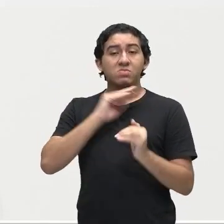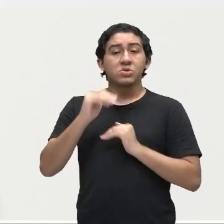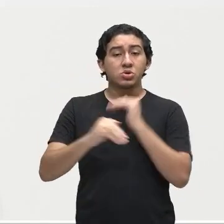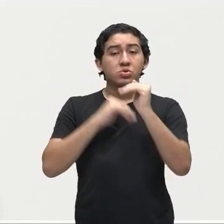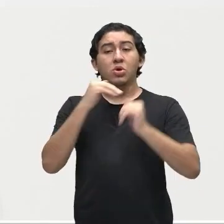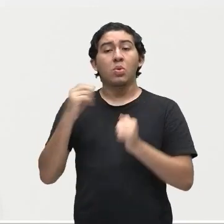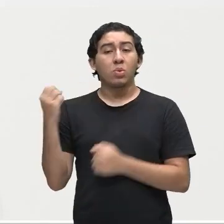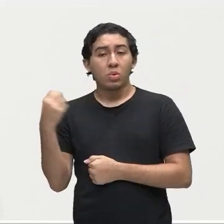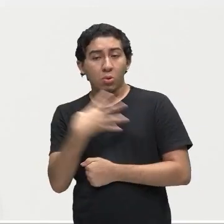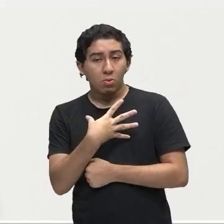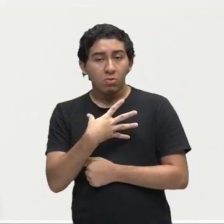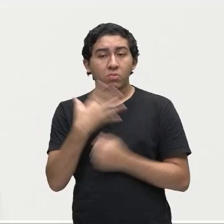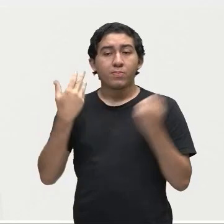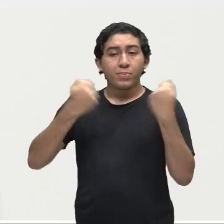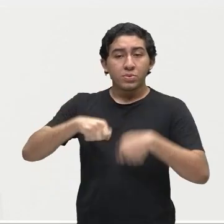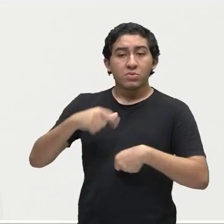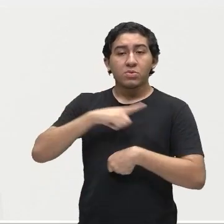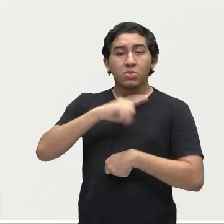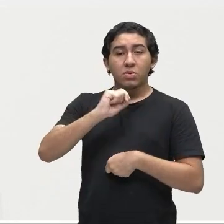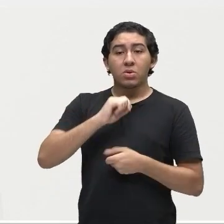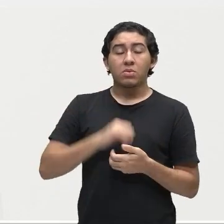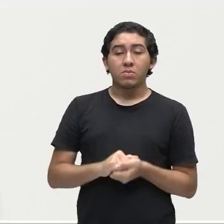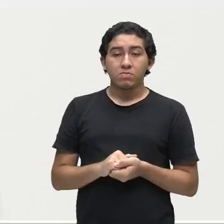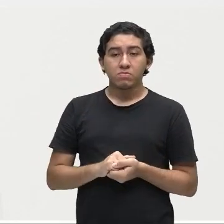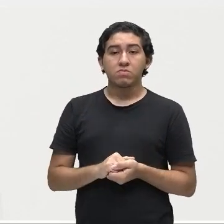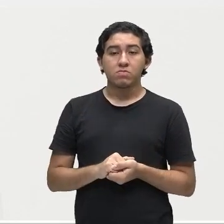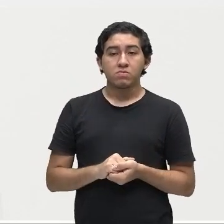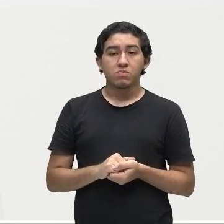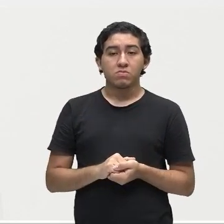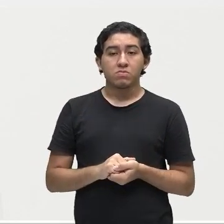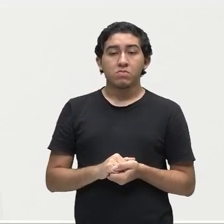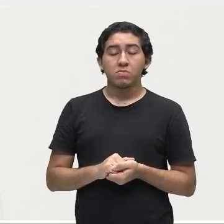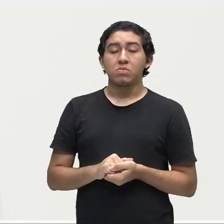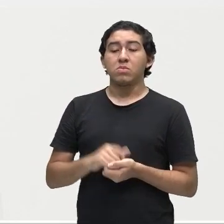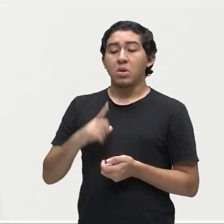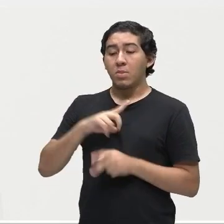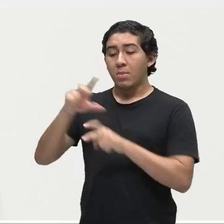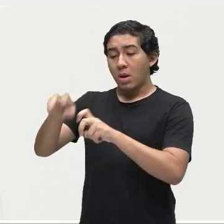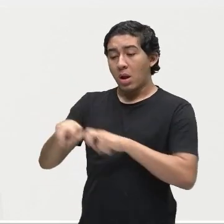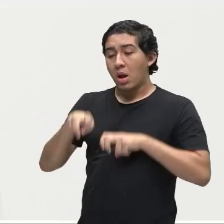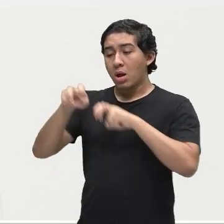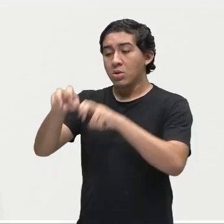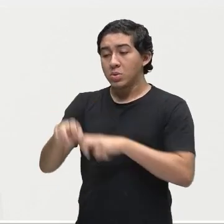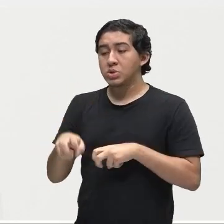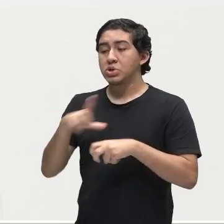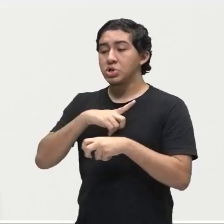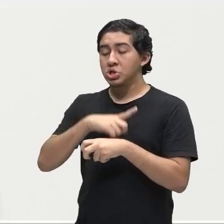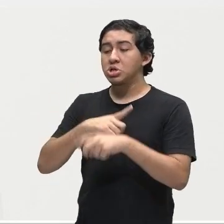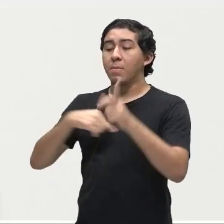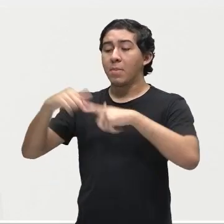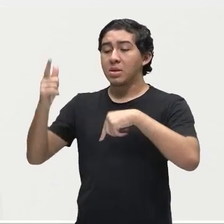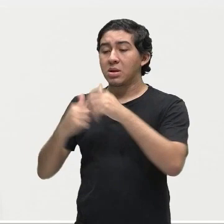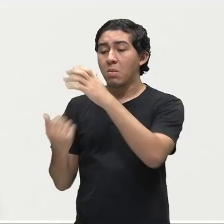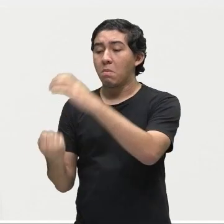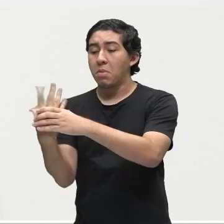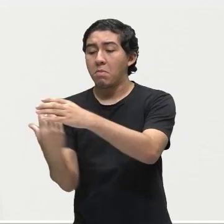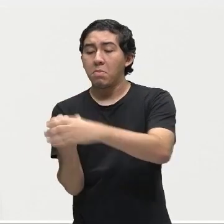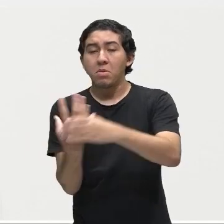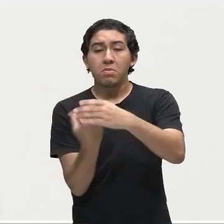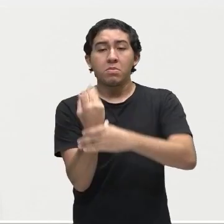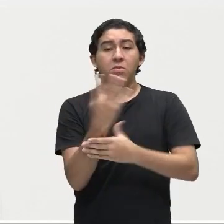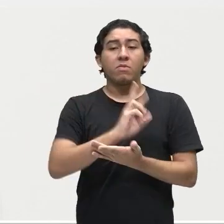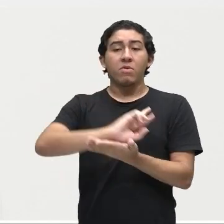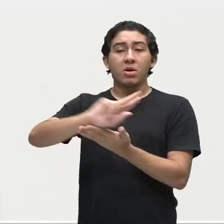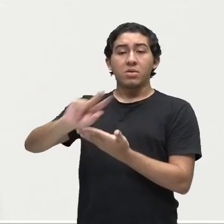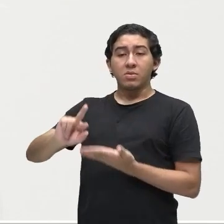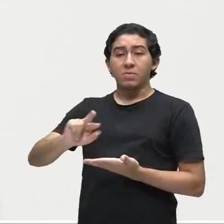possibilitaram aí uma maior produtividade da agricultura dentro da região da Europa.